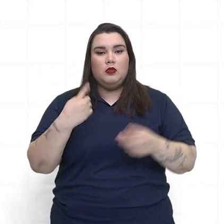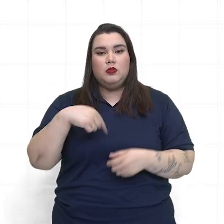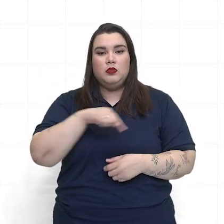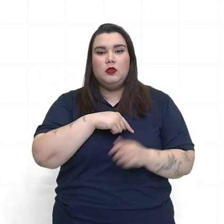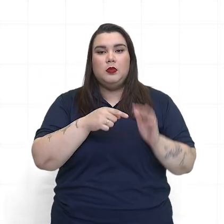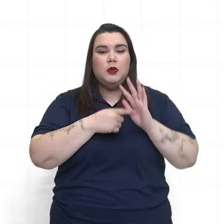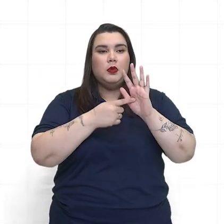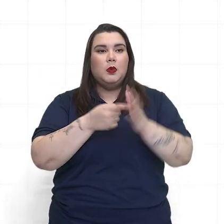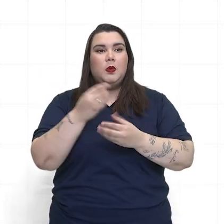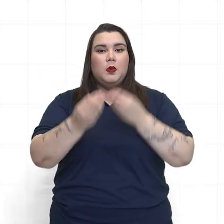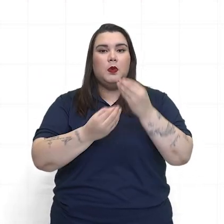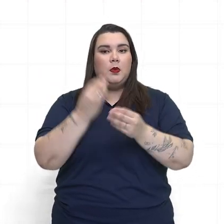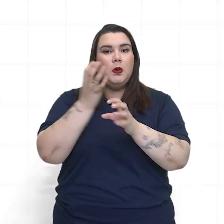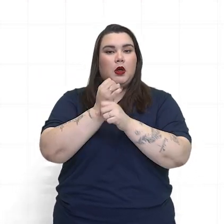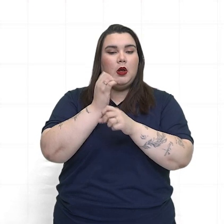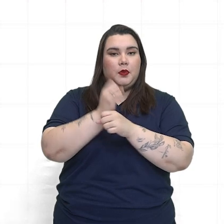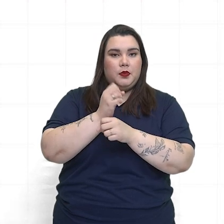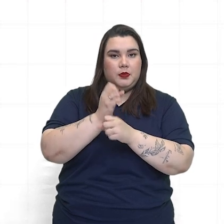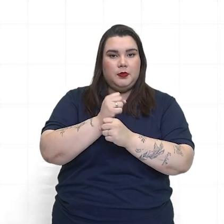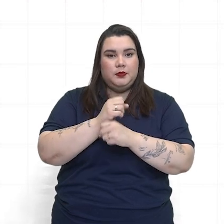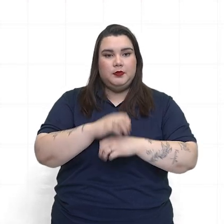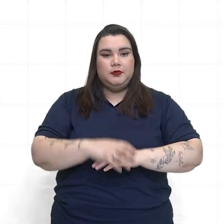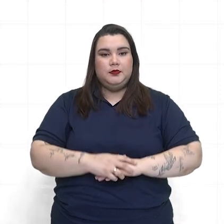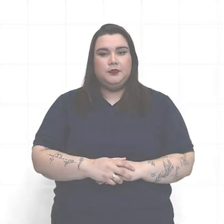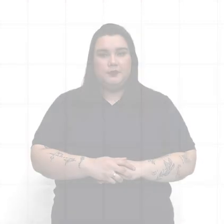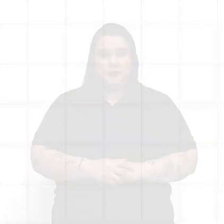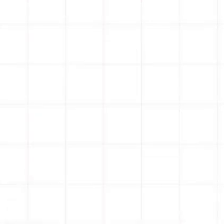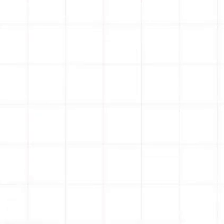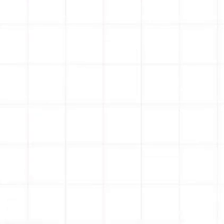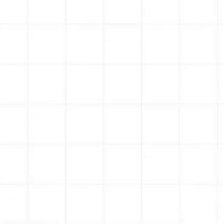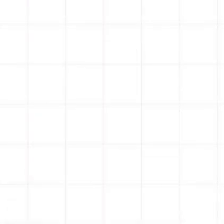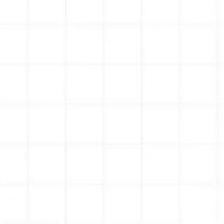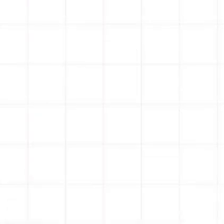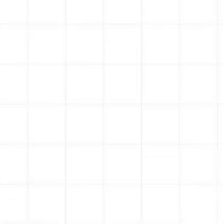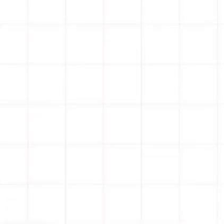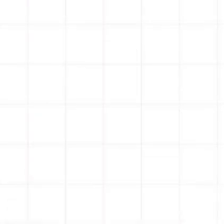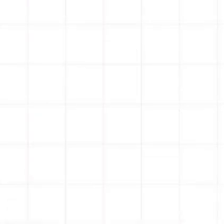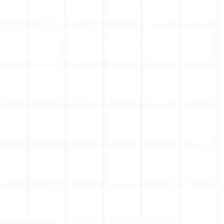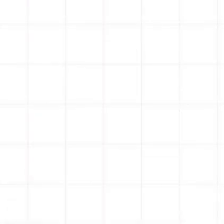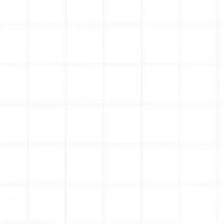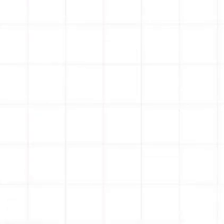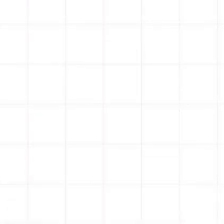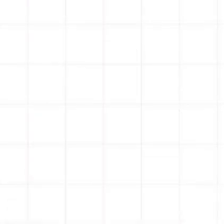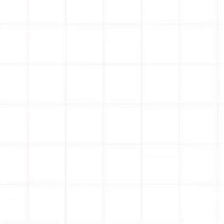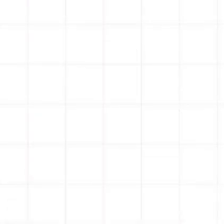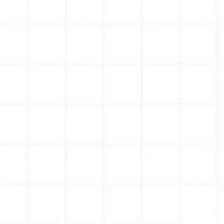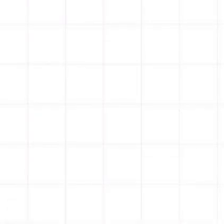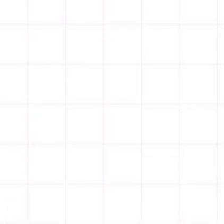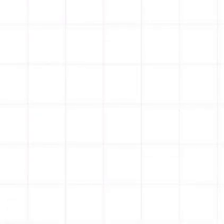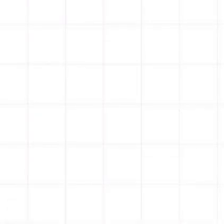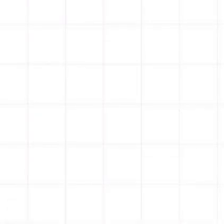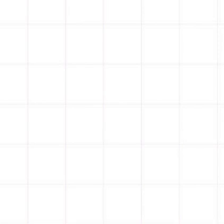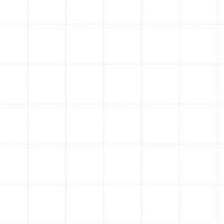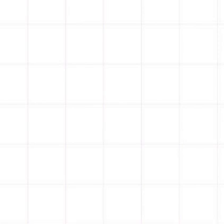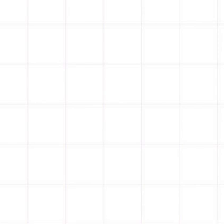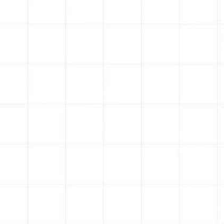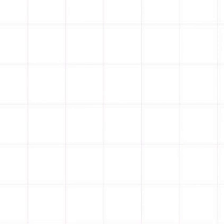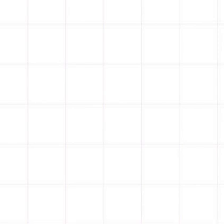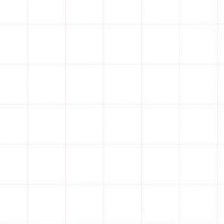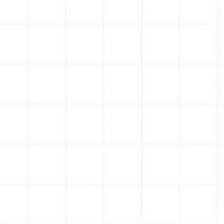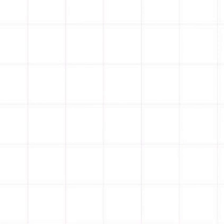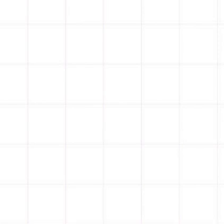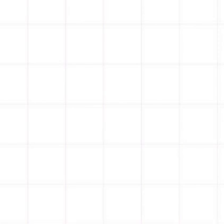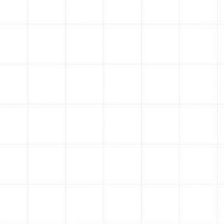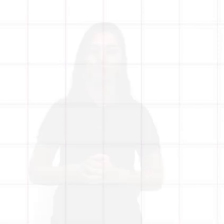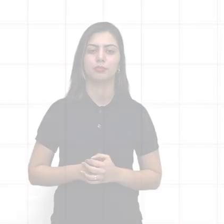voltar aqui. Como é que fica isso? O que eu quero dividir? Eu quero dividir 80 bombons. Então, se eu quero dividir